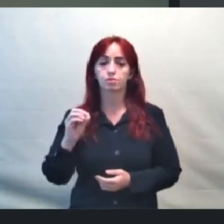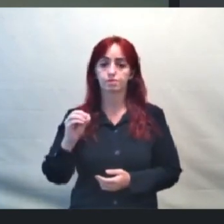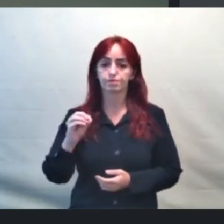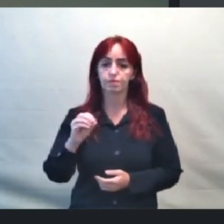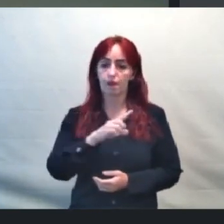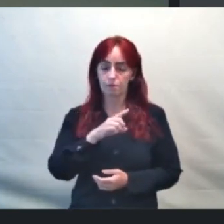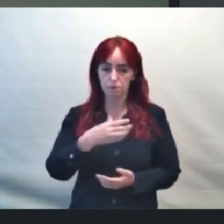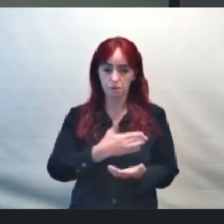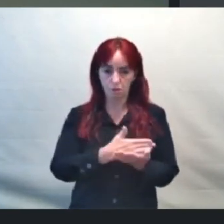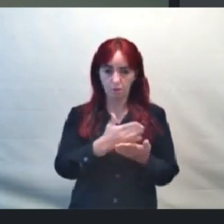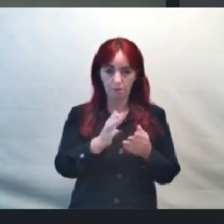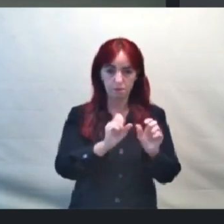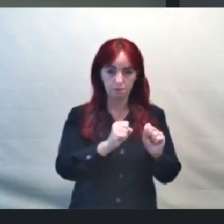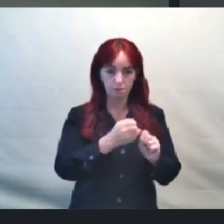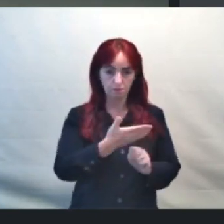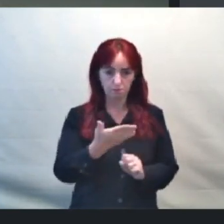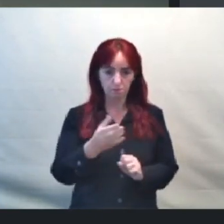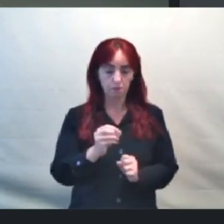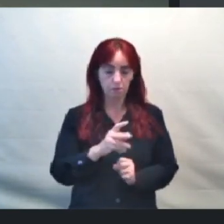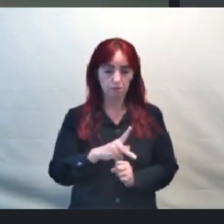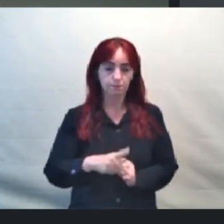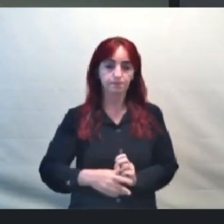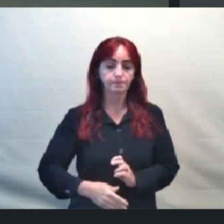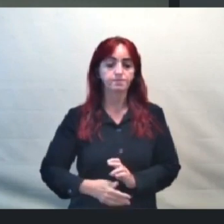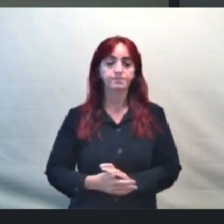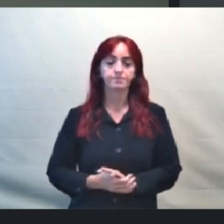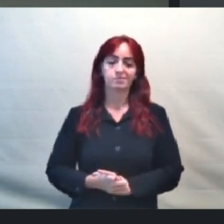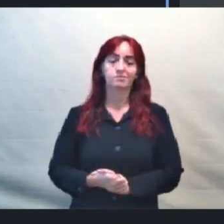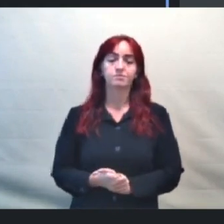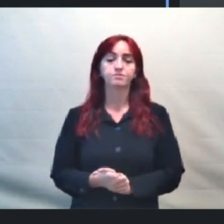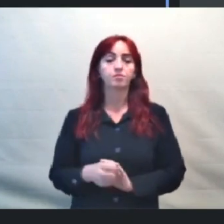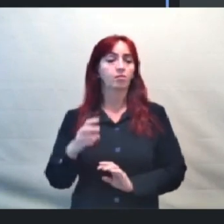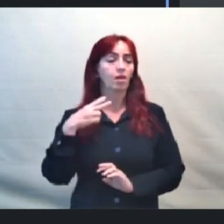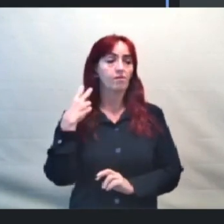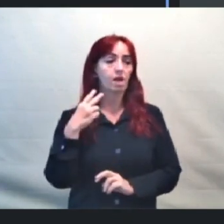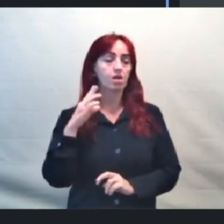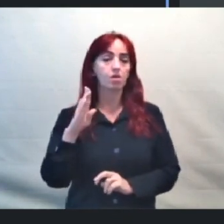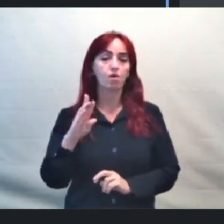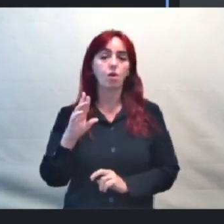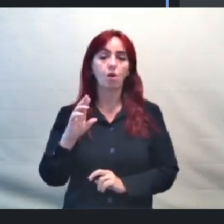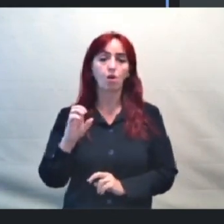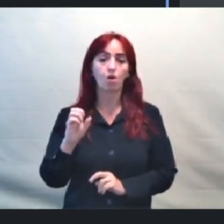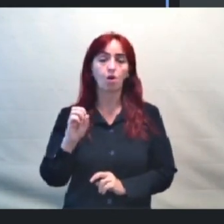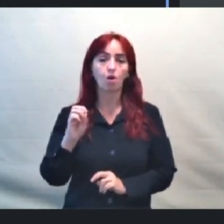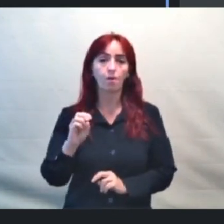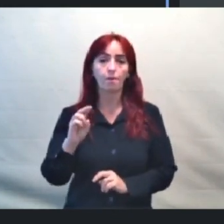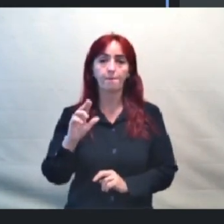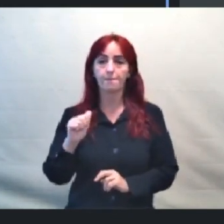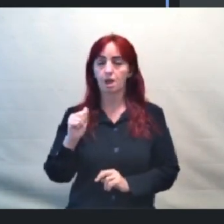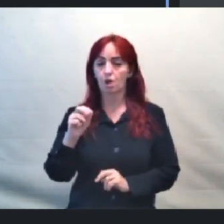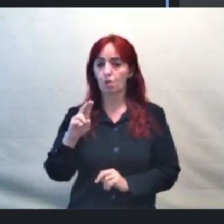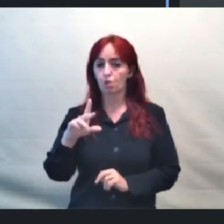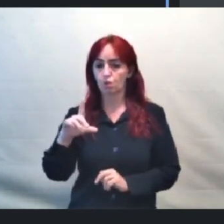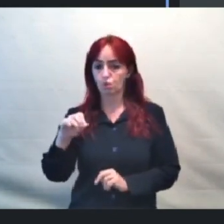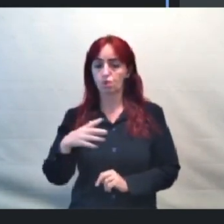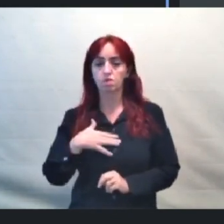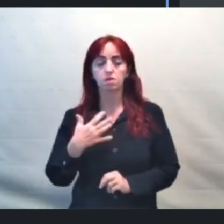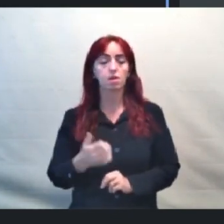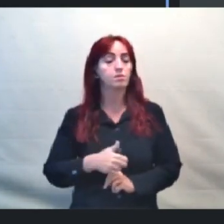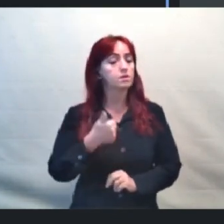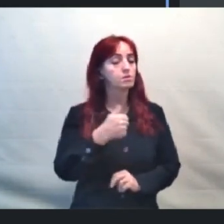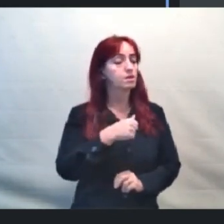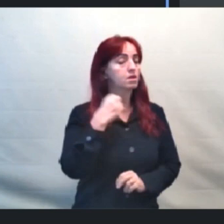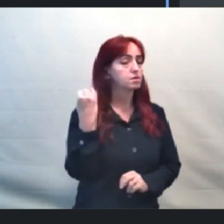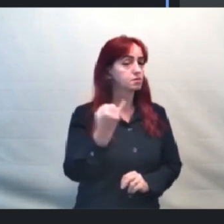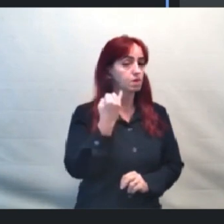Não, posso começar assim. Bom, vereador Braulio, primeiramente, né, é importante dizer, né, do trabalho que foi feito